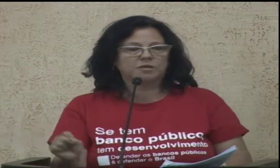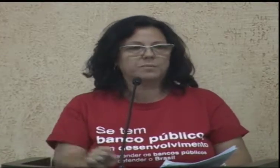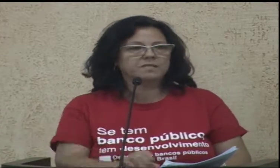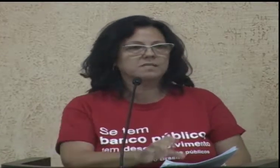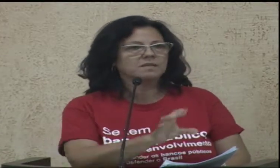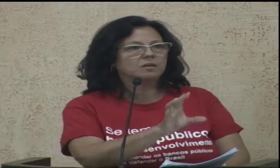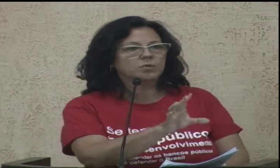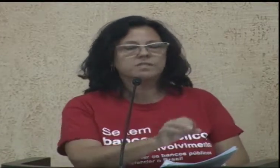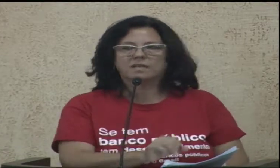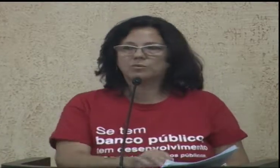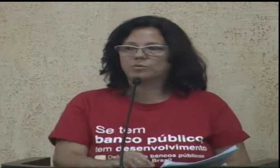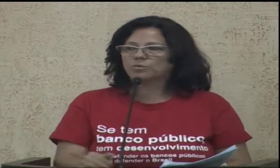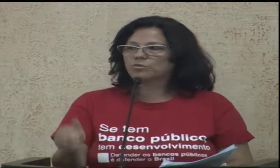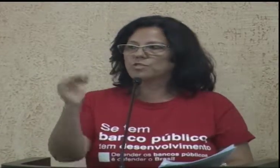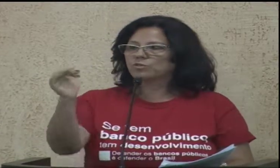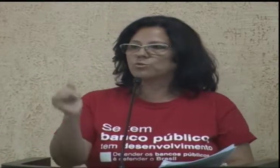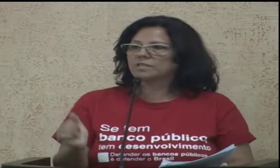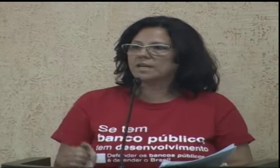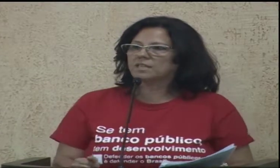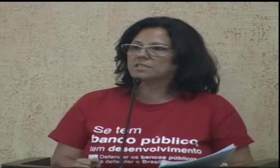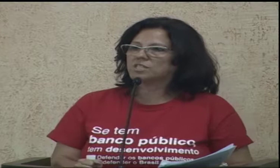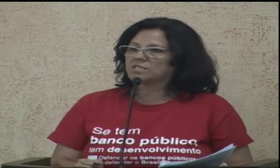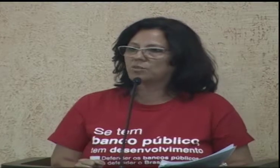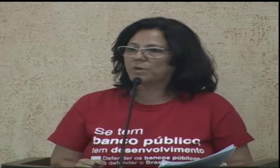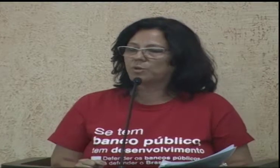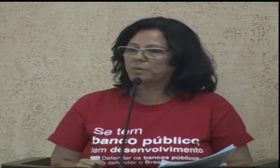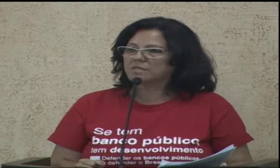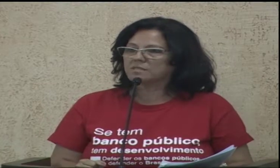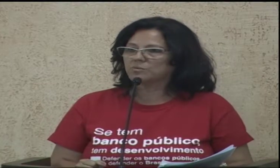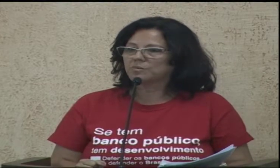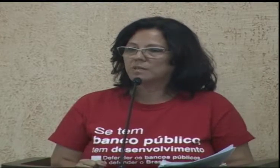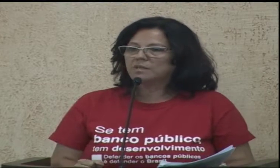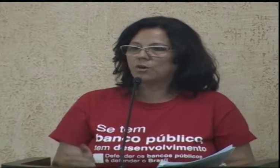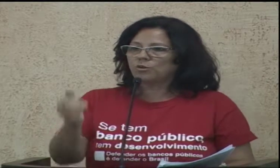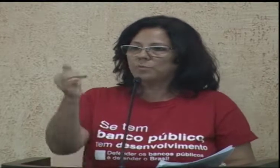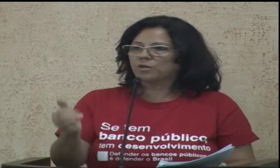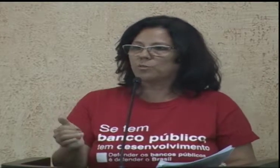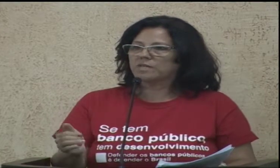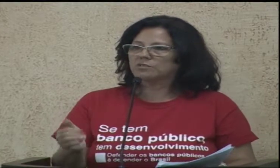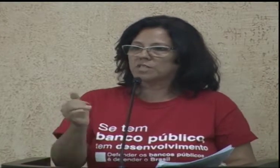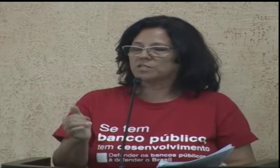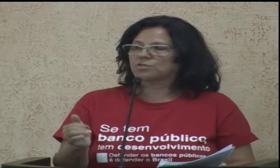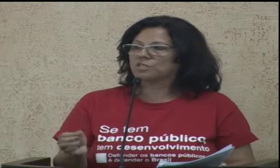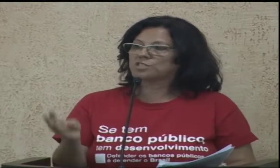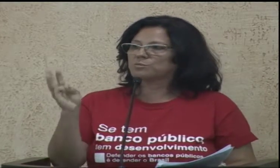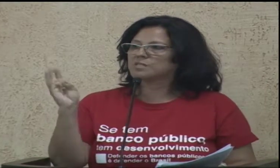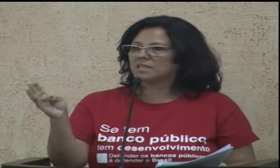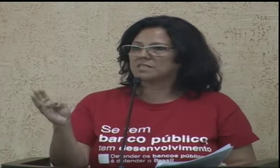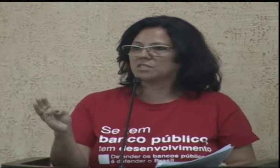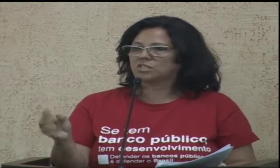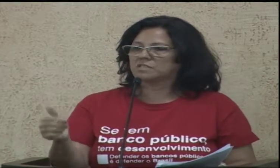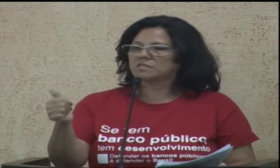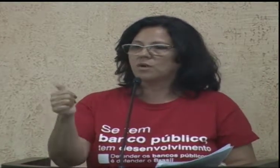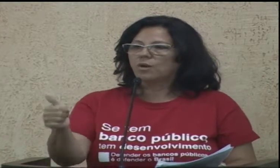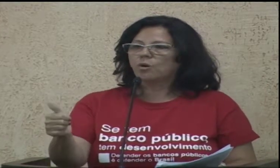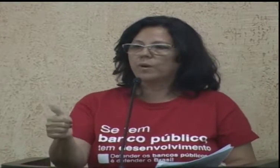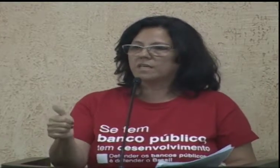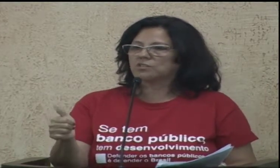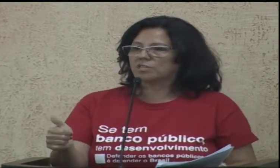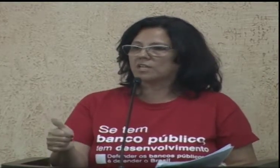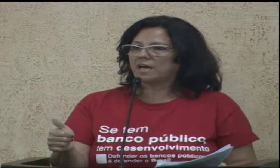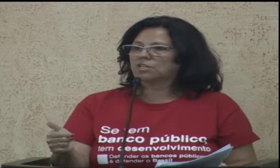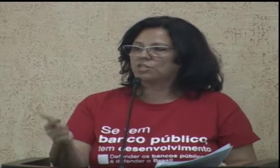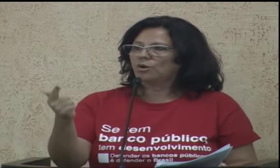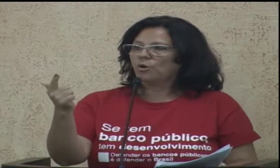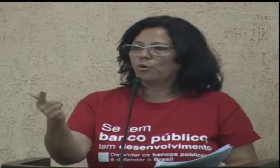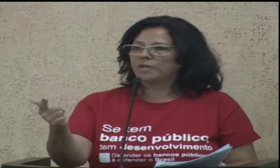Avenida Campinas, para o centro, no 2º andar da agência do Banco do Brasil. Então, no Banco do Brasil, da agência do C, nós temos 3 agências. Uma que é